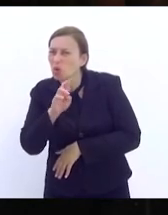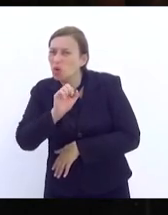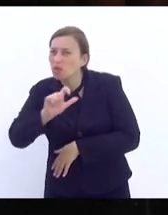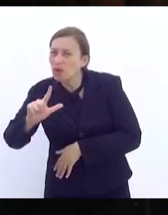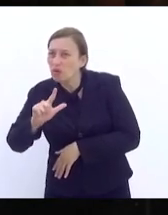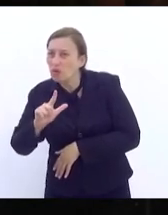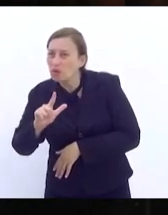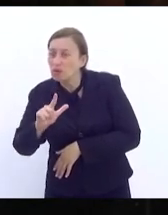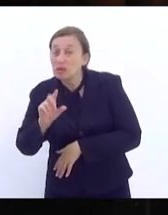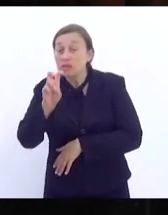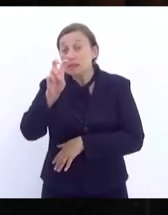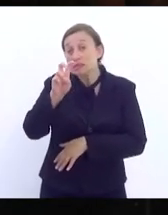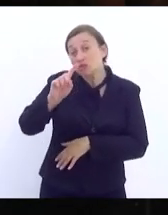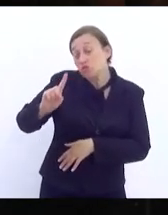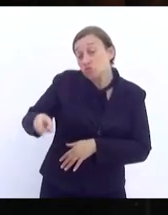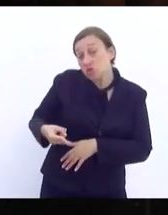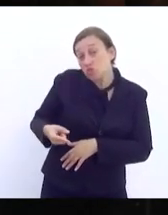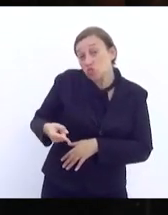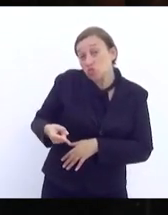5